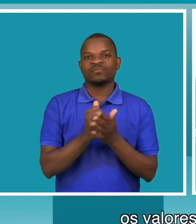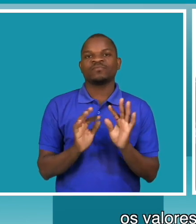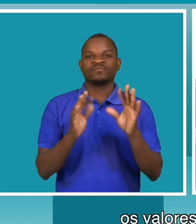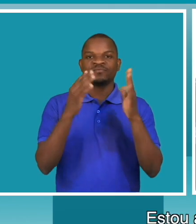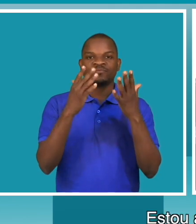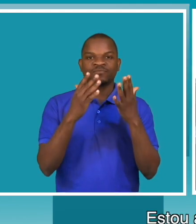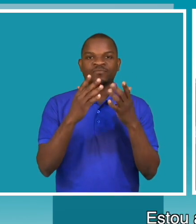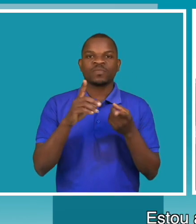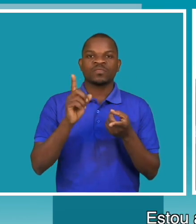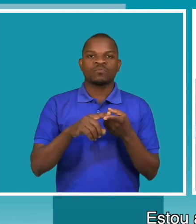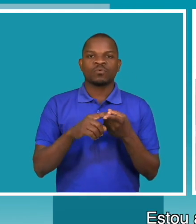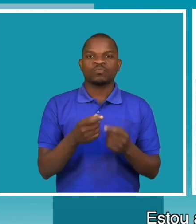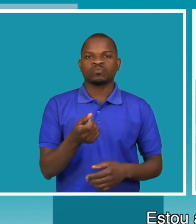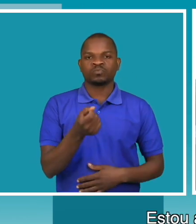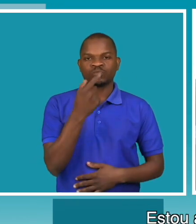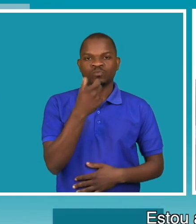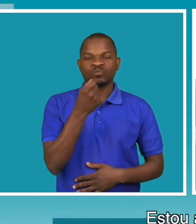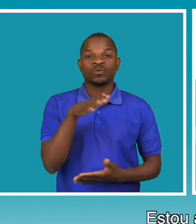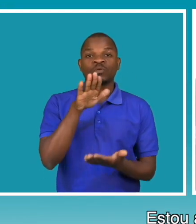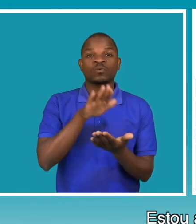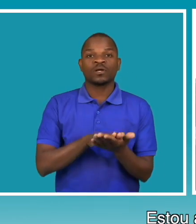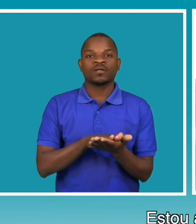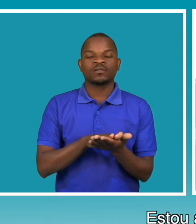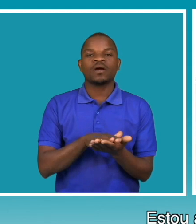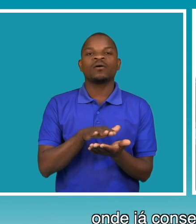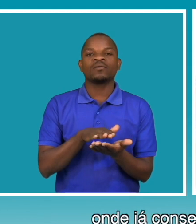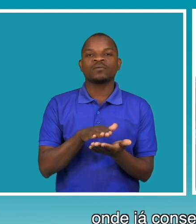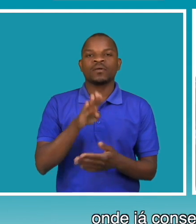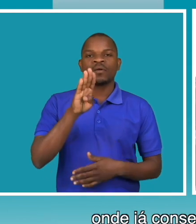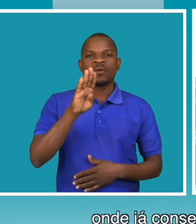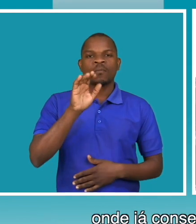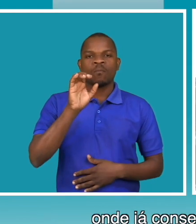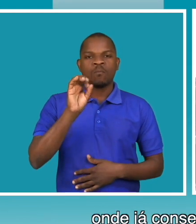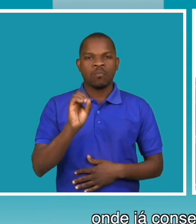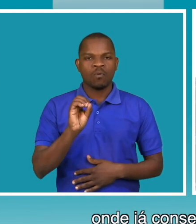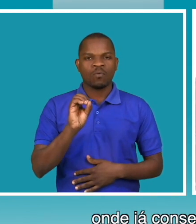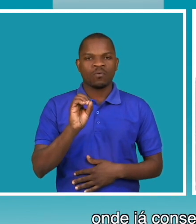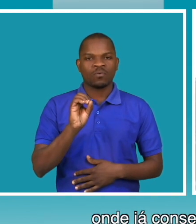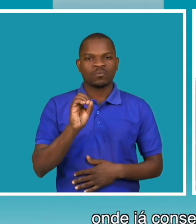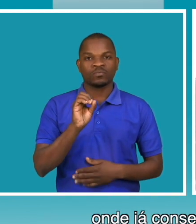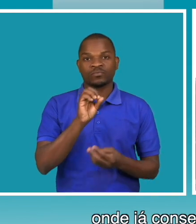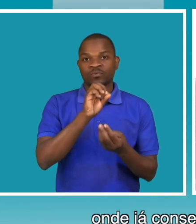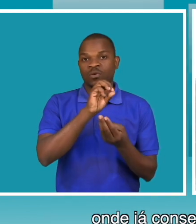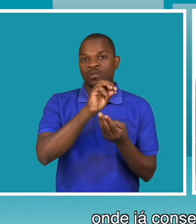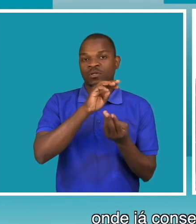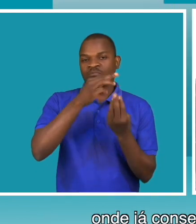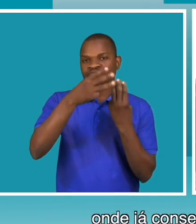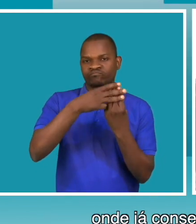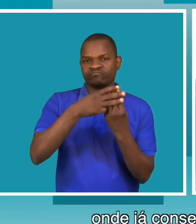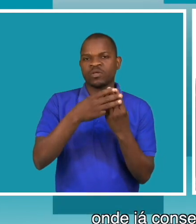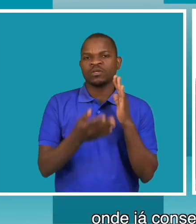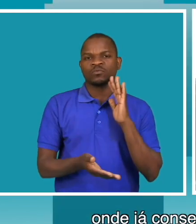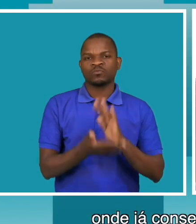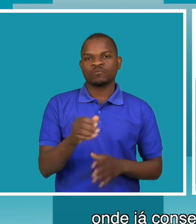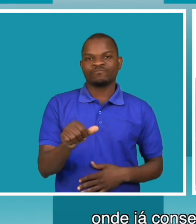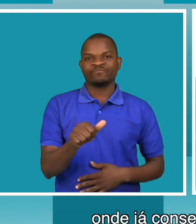minha sobrevivência. Estou fazendo tratamento no centro de saúde de Inavela. Onde já consegui recuperar 1.412